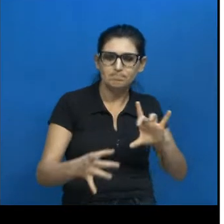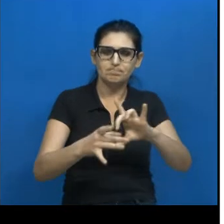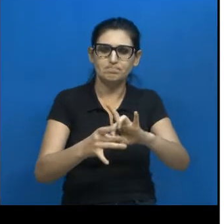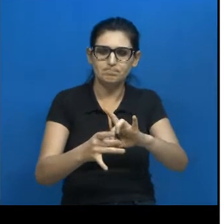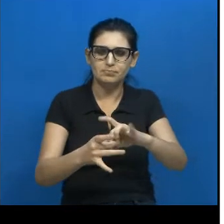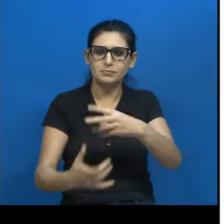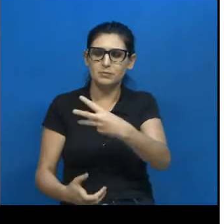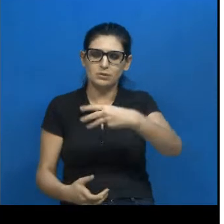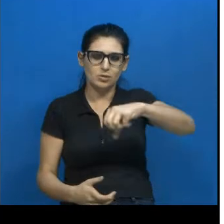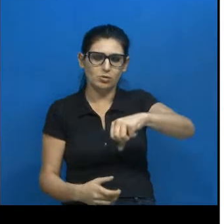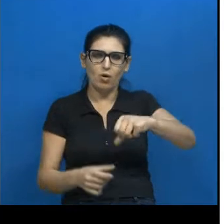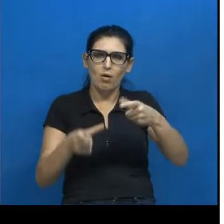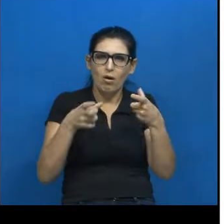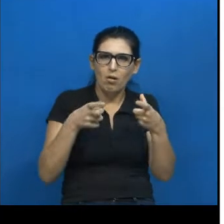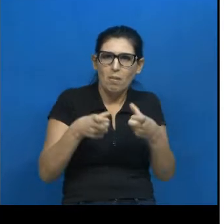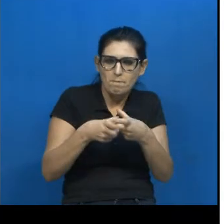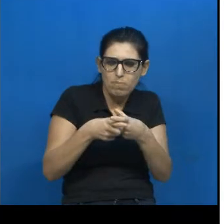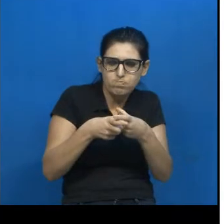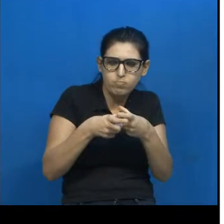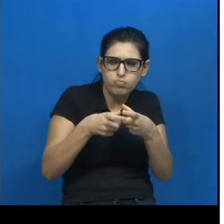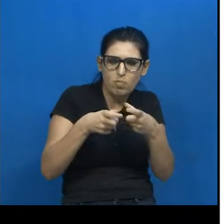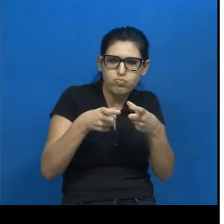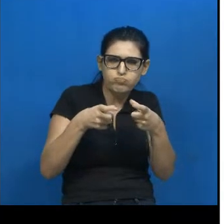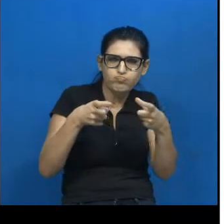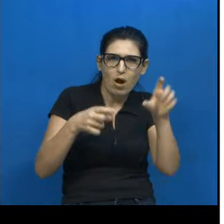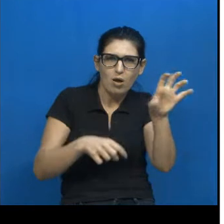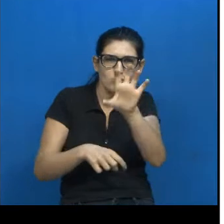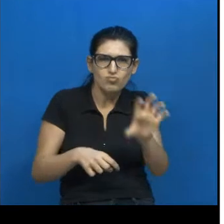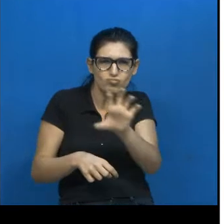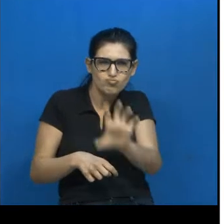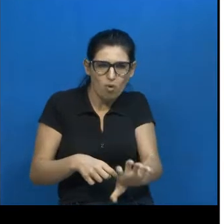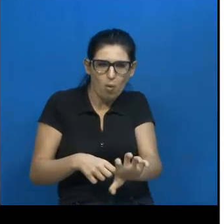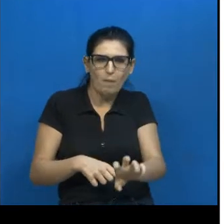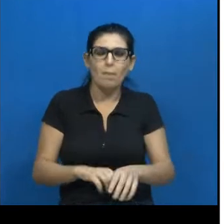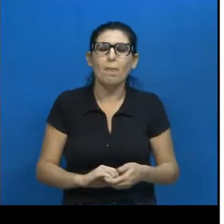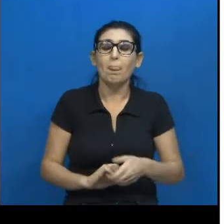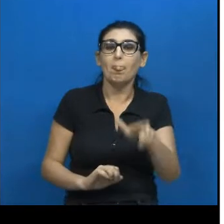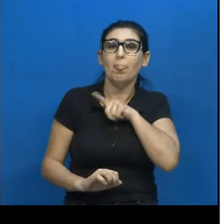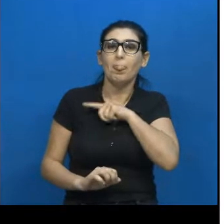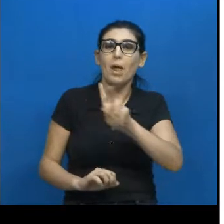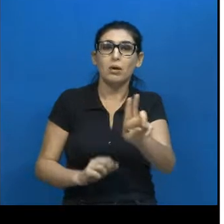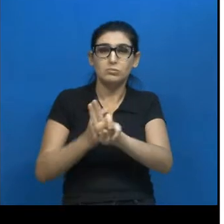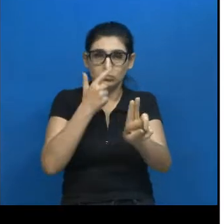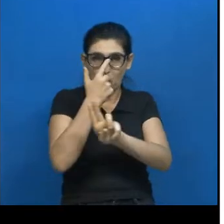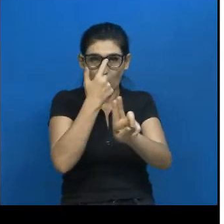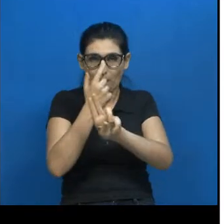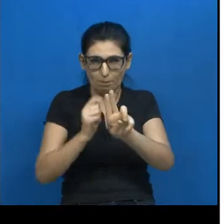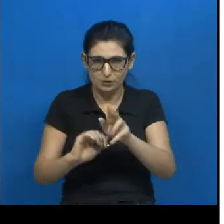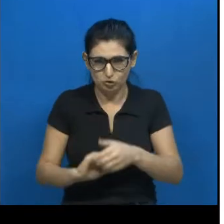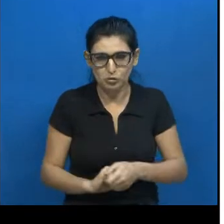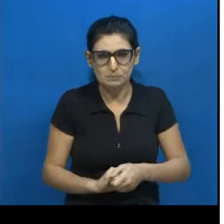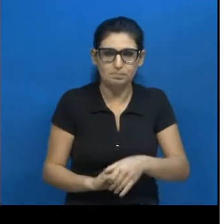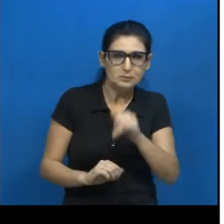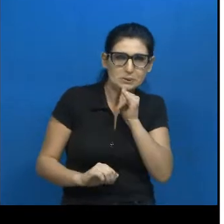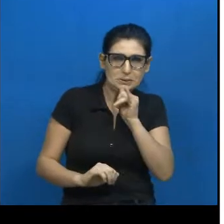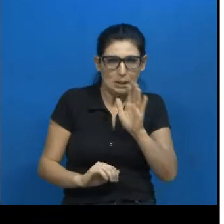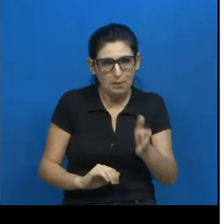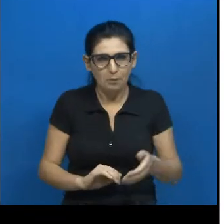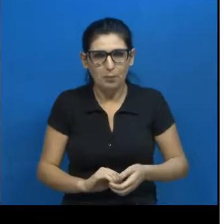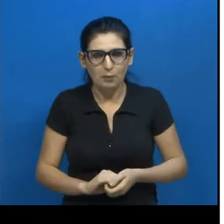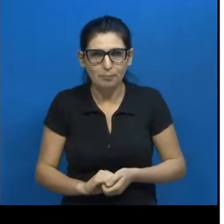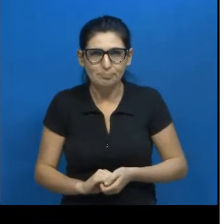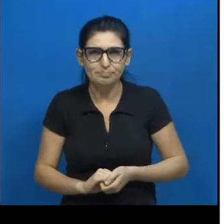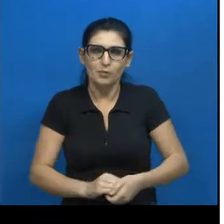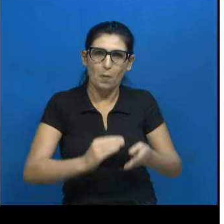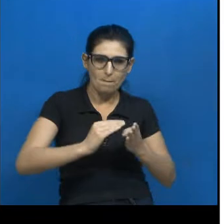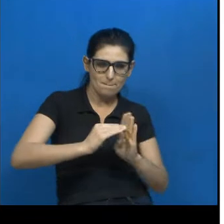39 macrozonas. O que é 39 macrozonas? Vocês vão olhar ali, tem nome de, assim, vamos lá assim, você pega